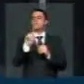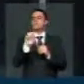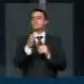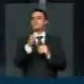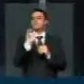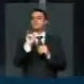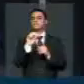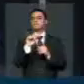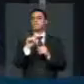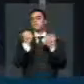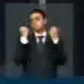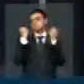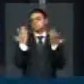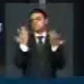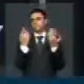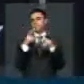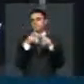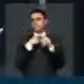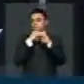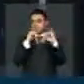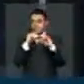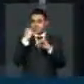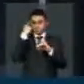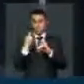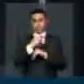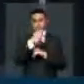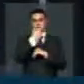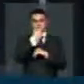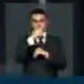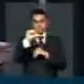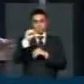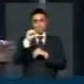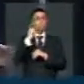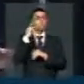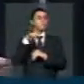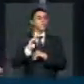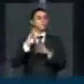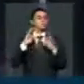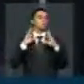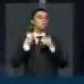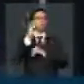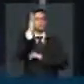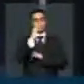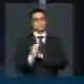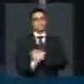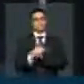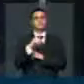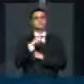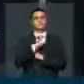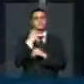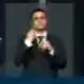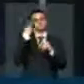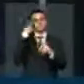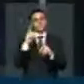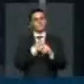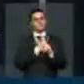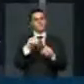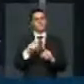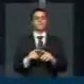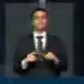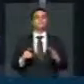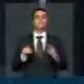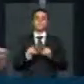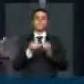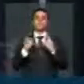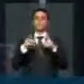dia 28 de maio, em todo o Brasil, teremos o Dia do Desafio. E nos 497 municípios do